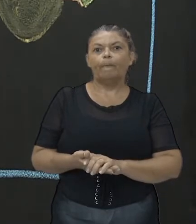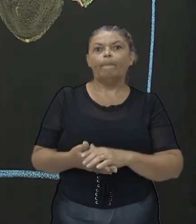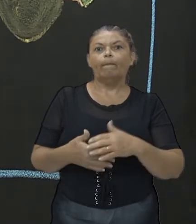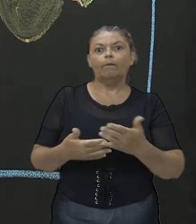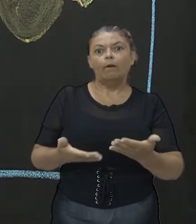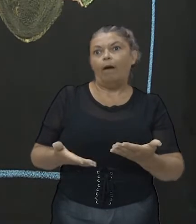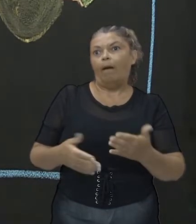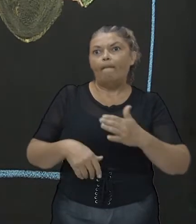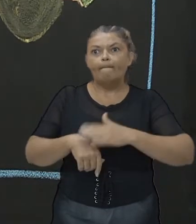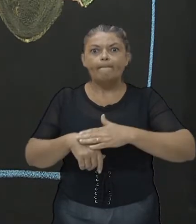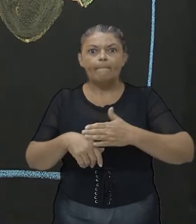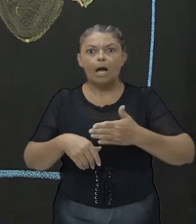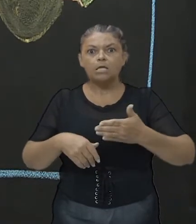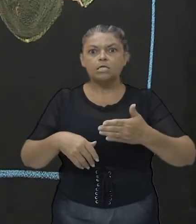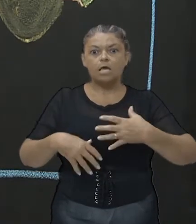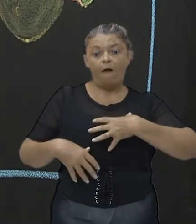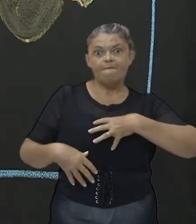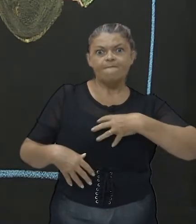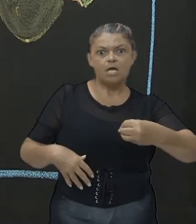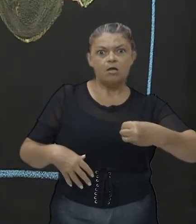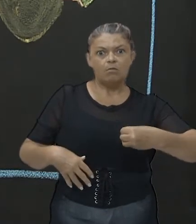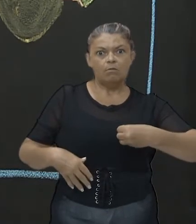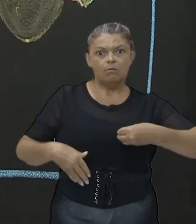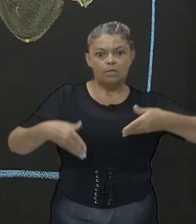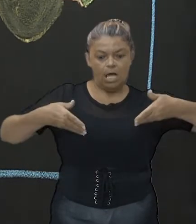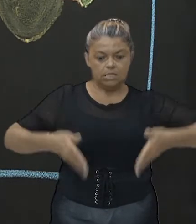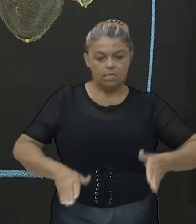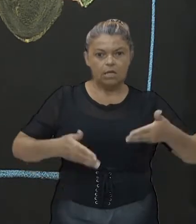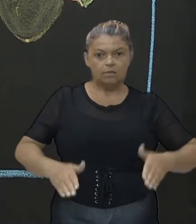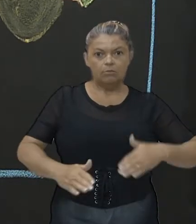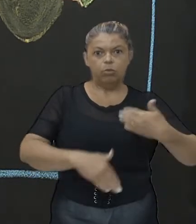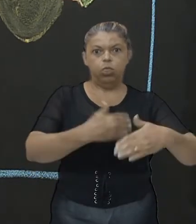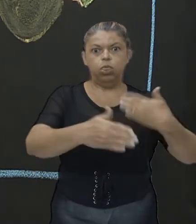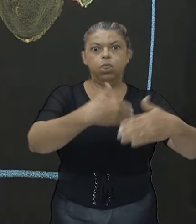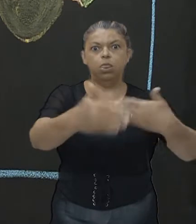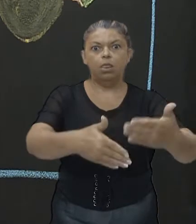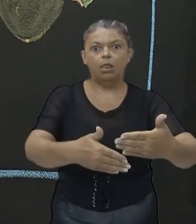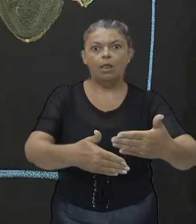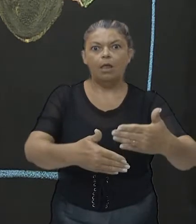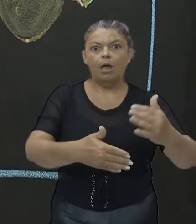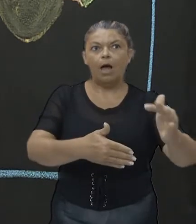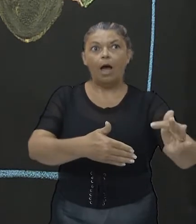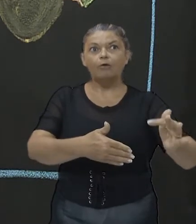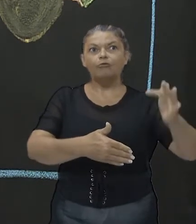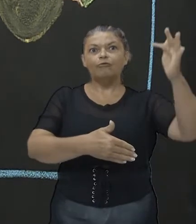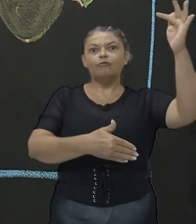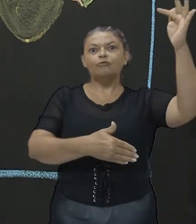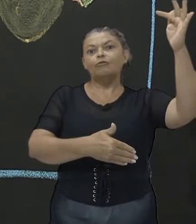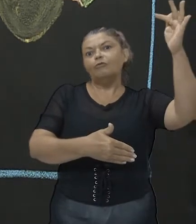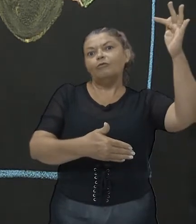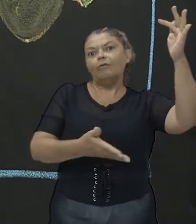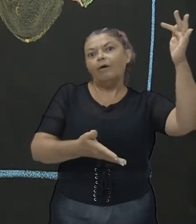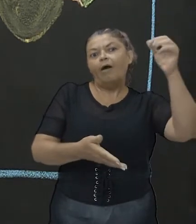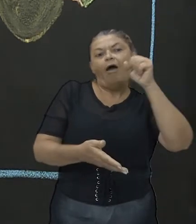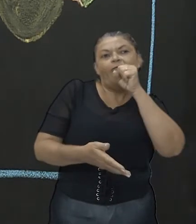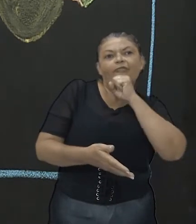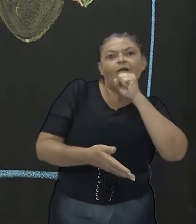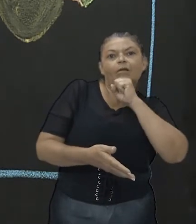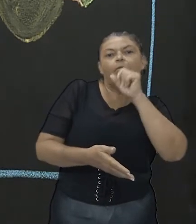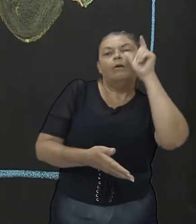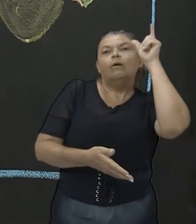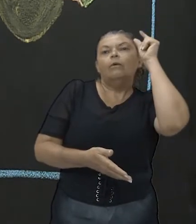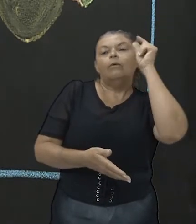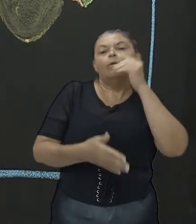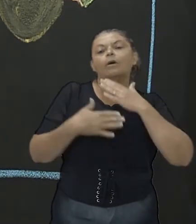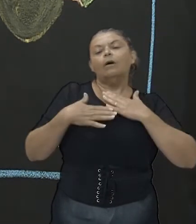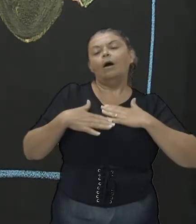filhos eu tivesse, melhor vai ser a minha condição de vida quando eu estiver velho e não puder mais trabalhar. Nessa linha